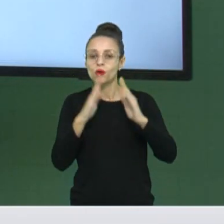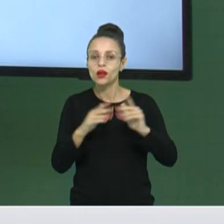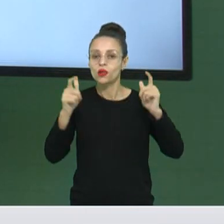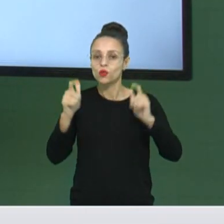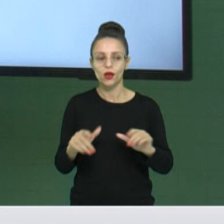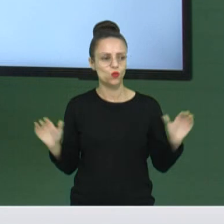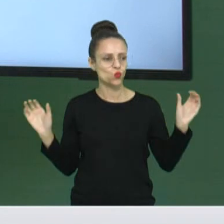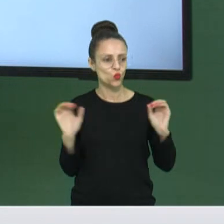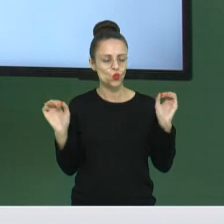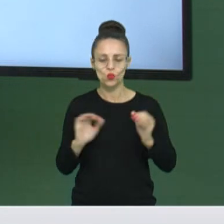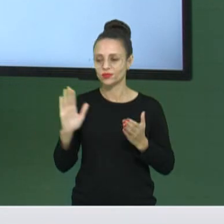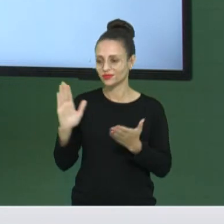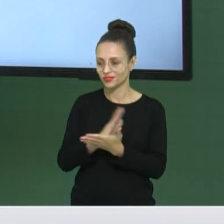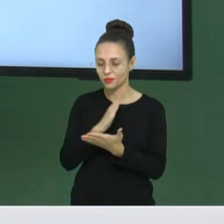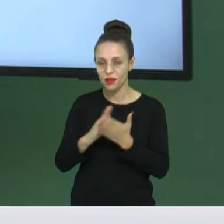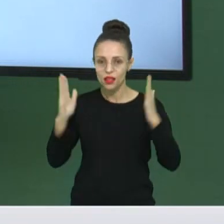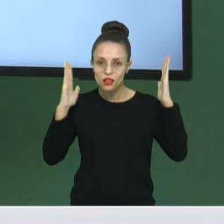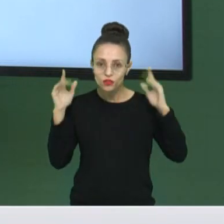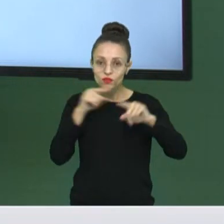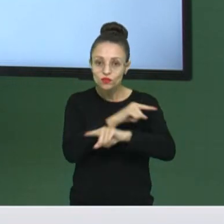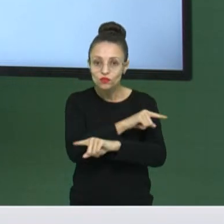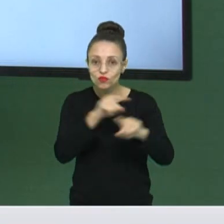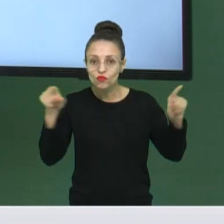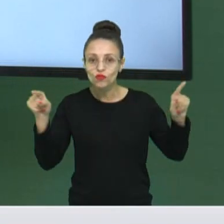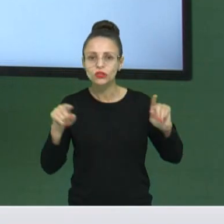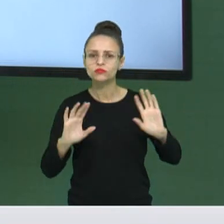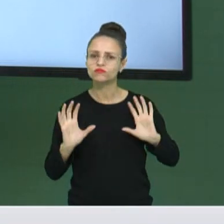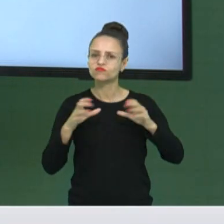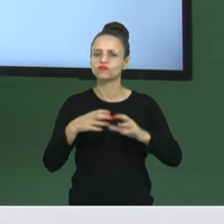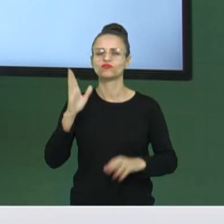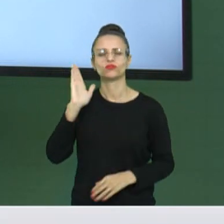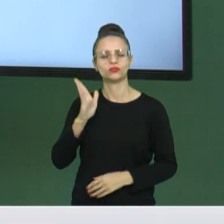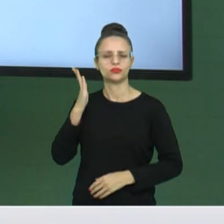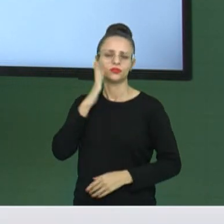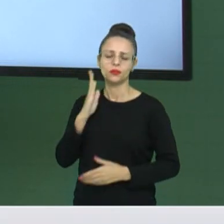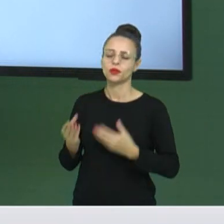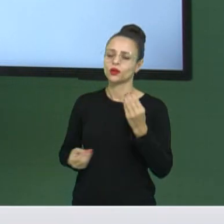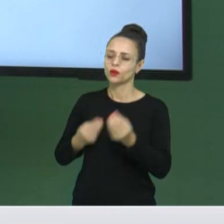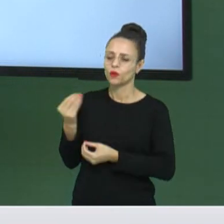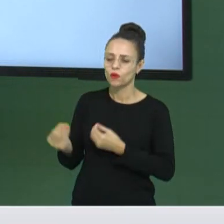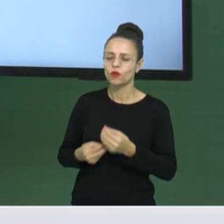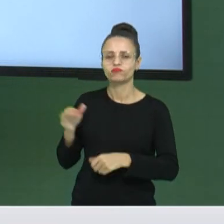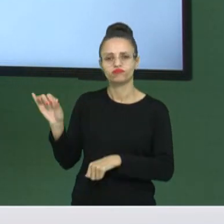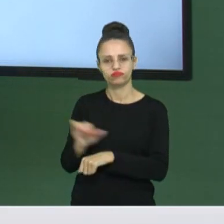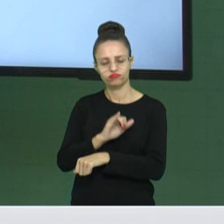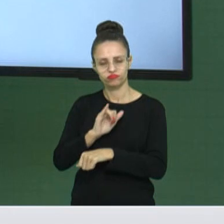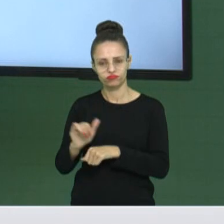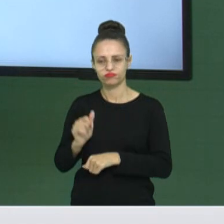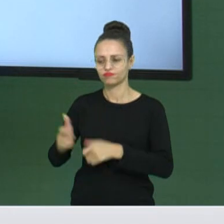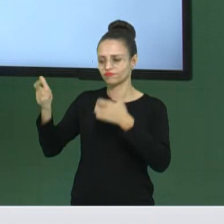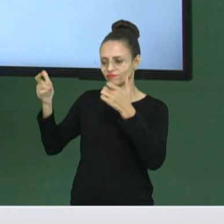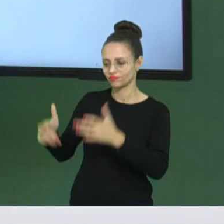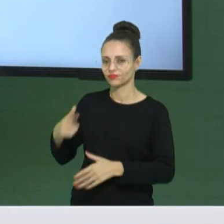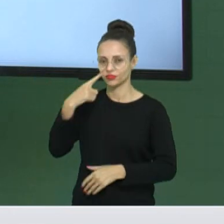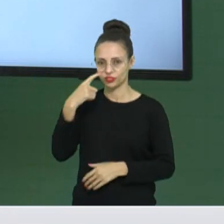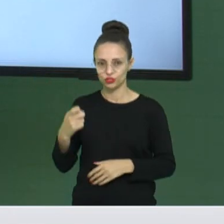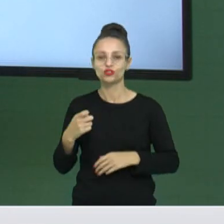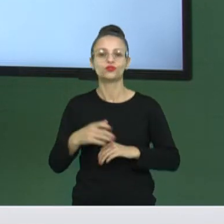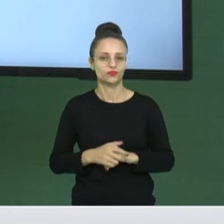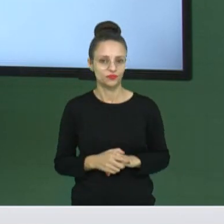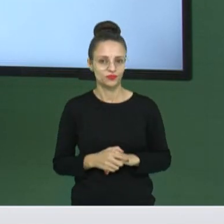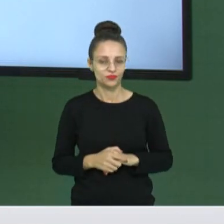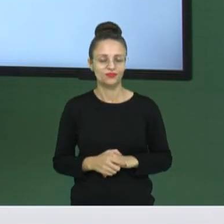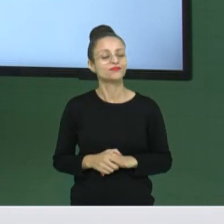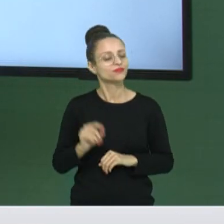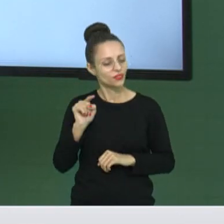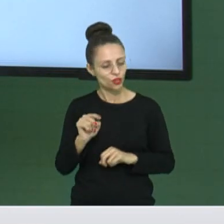não tem coleta seletiva, vocês da comunidade, de casa, já encontraram uma forma adequada de dar destino para esse lixo. É